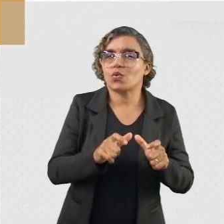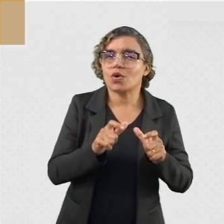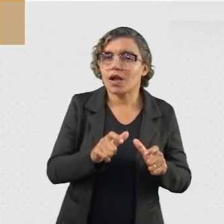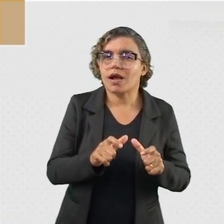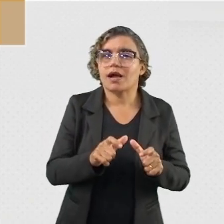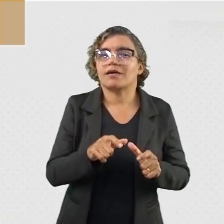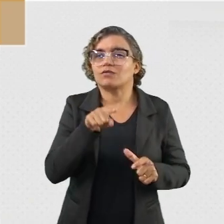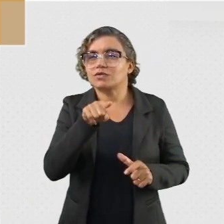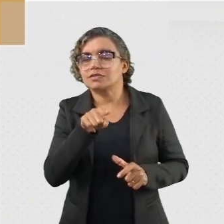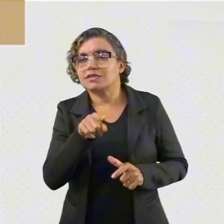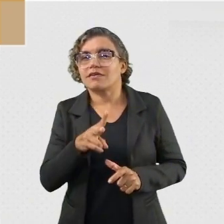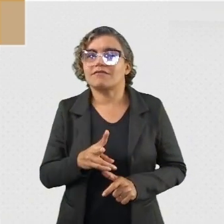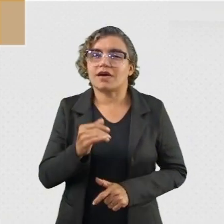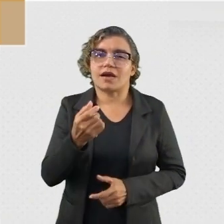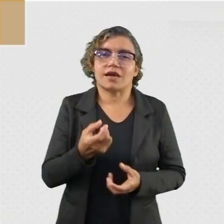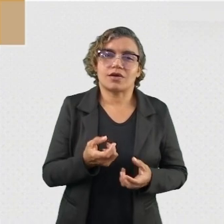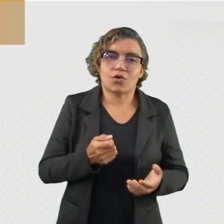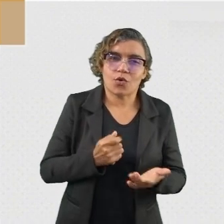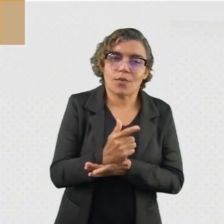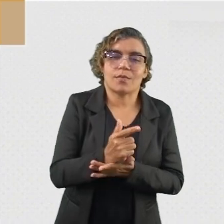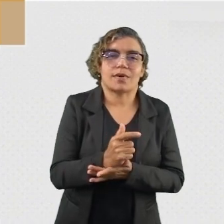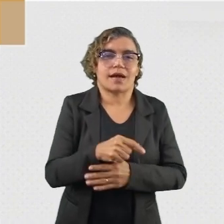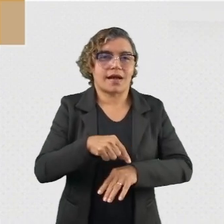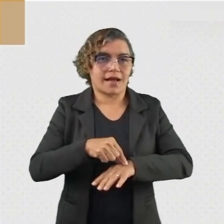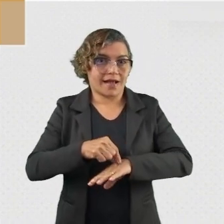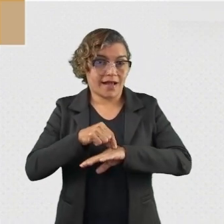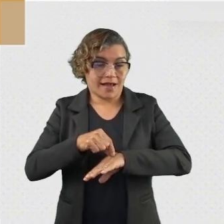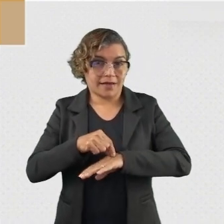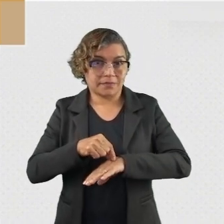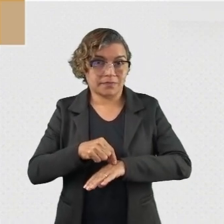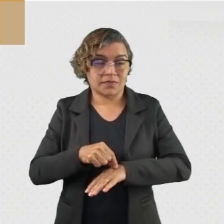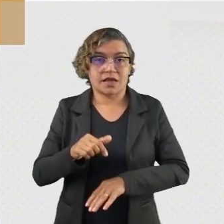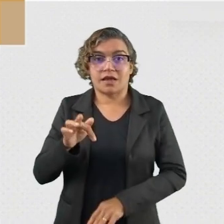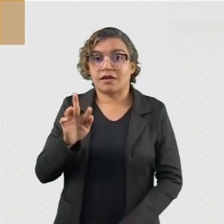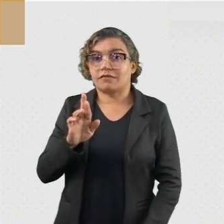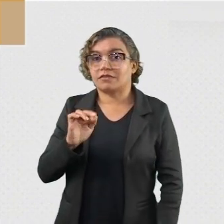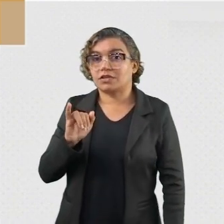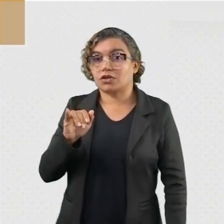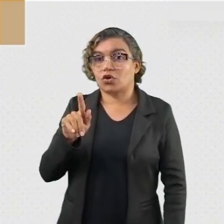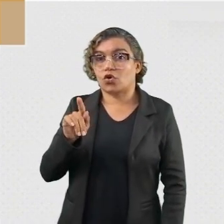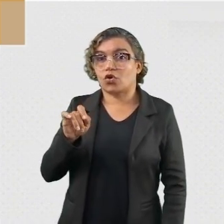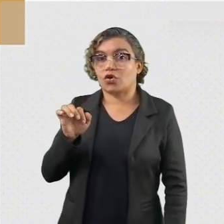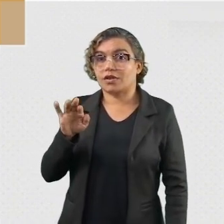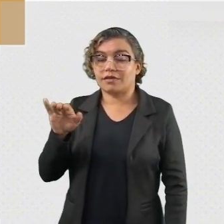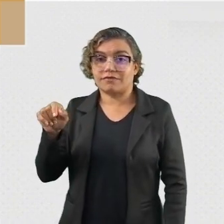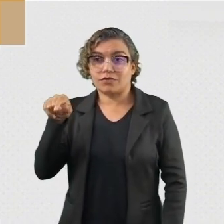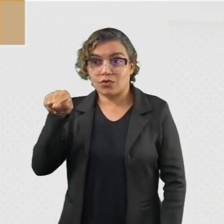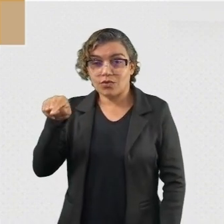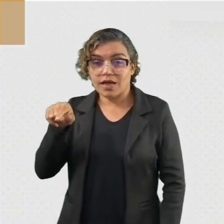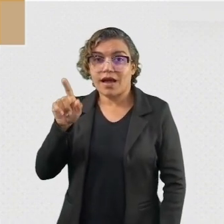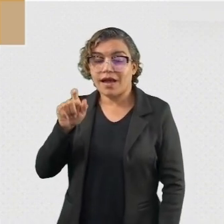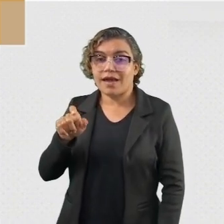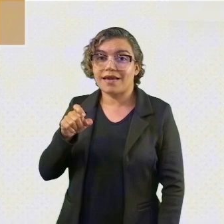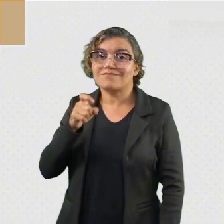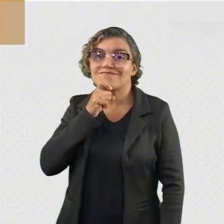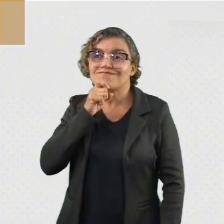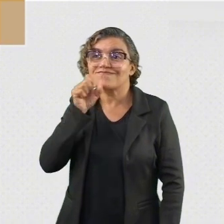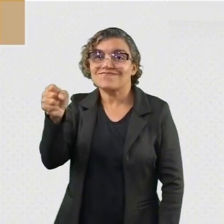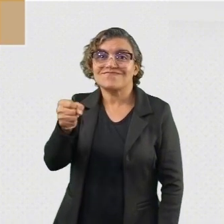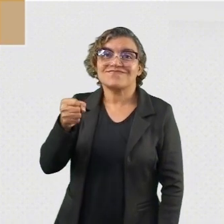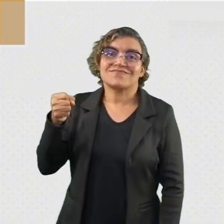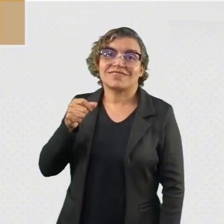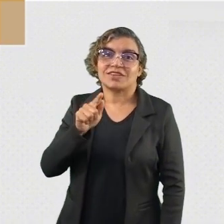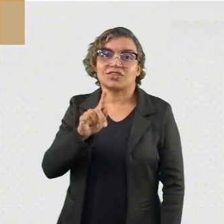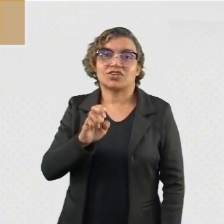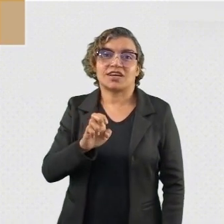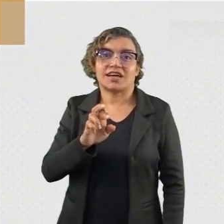encontra carne e tal. O que é o frigorífico no português de Portugal? A geladeira, que nós chamamos de